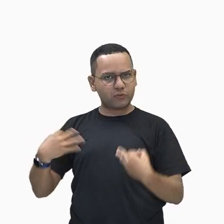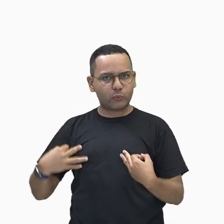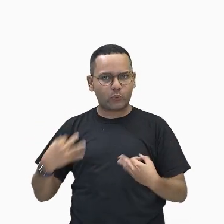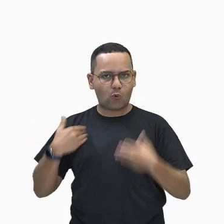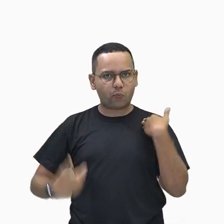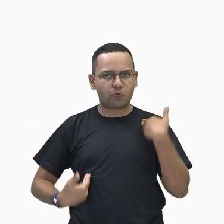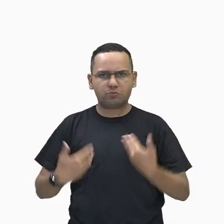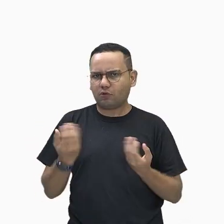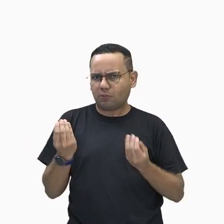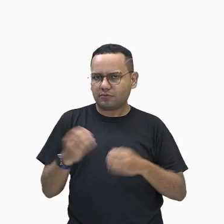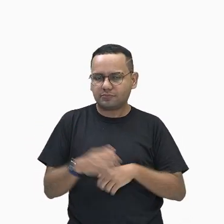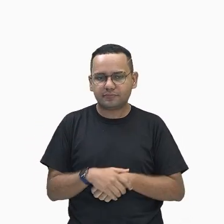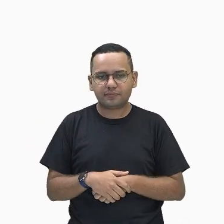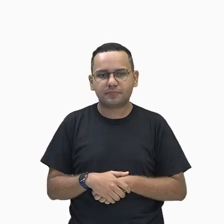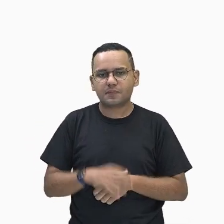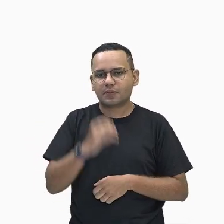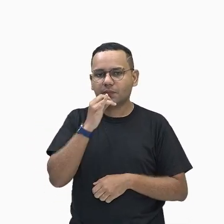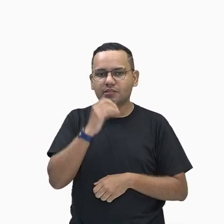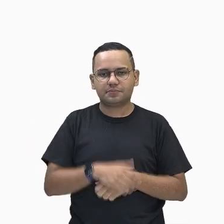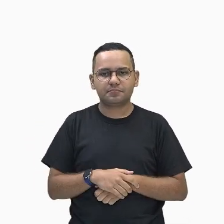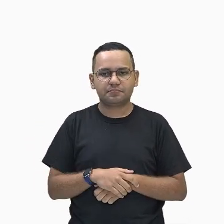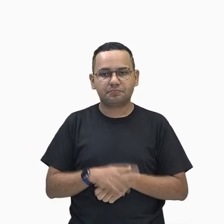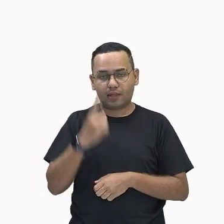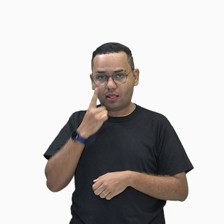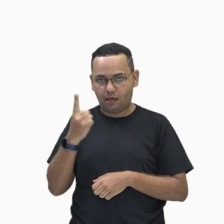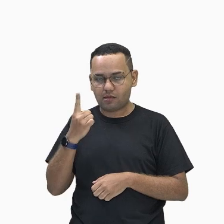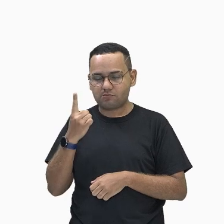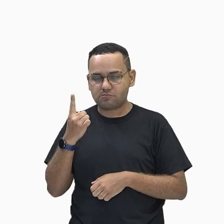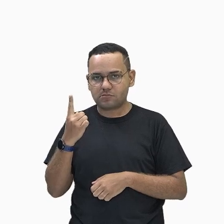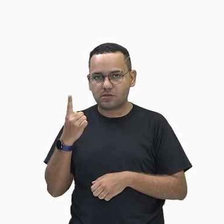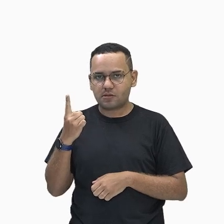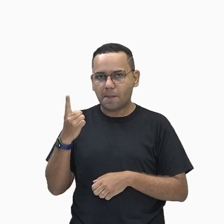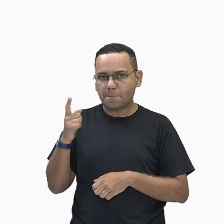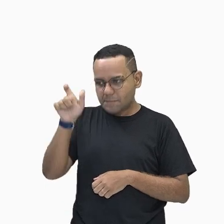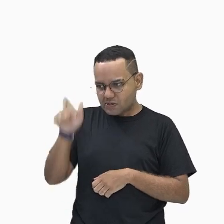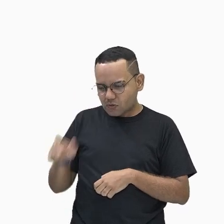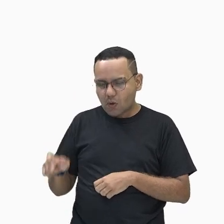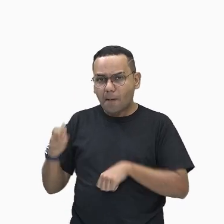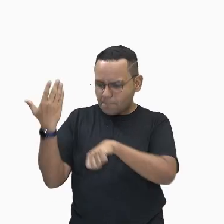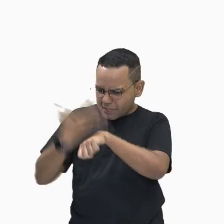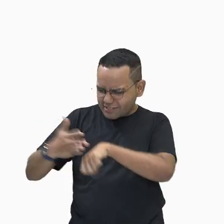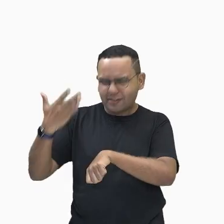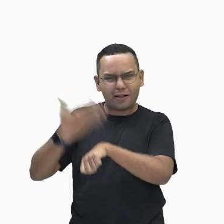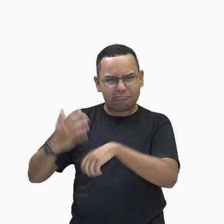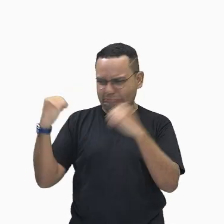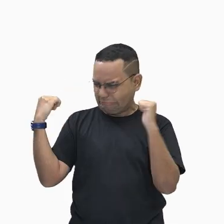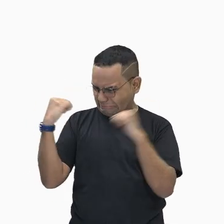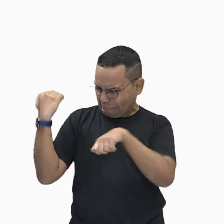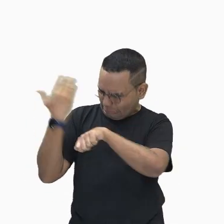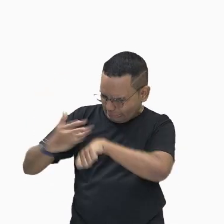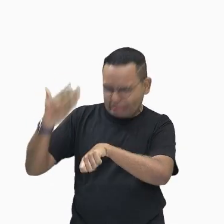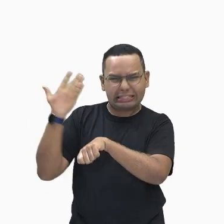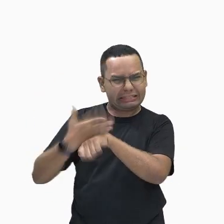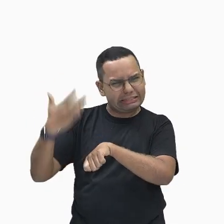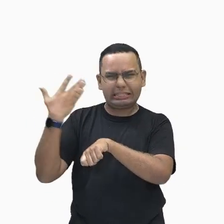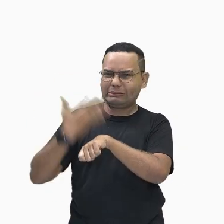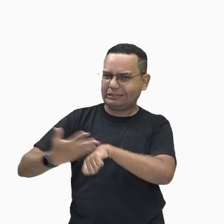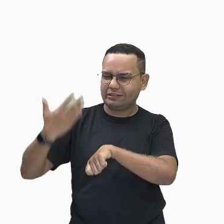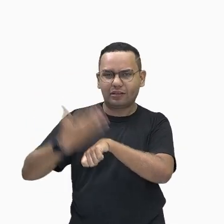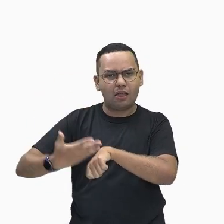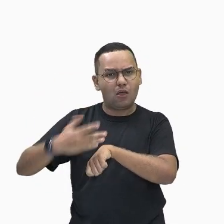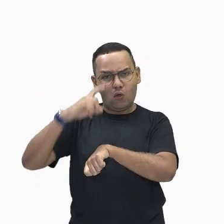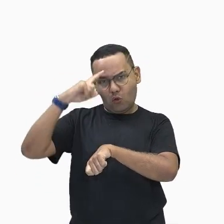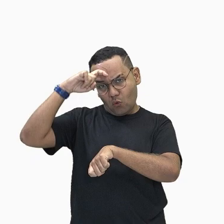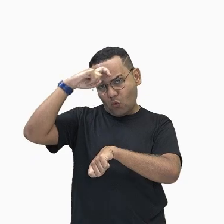prática leva né Essa essa síndrome leva a pessoa a praticar de forma exagerada exercícios físicos e